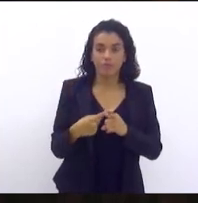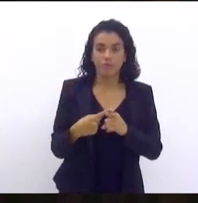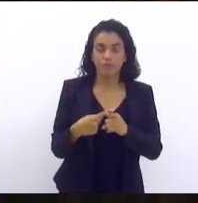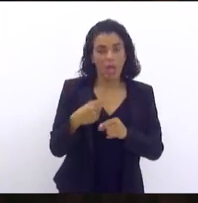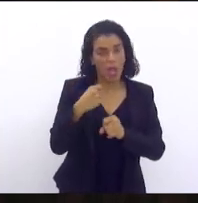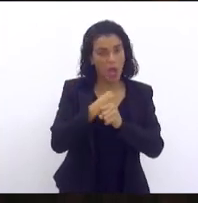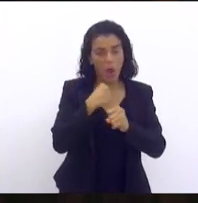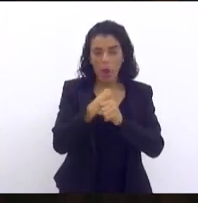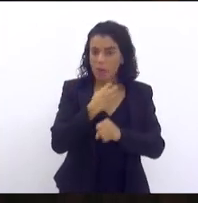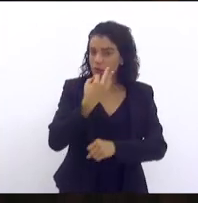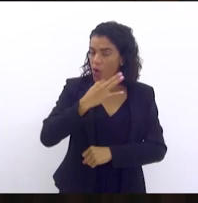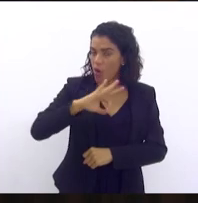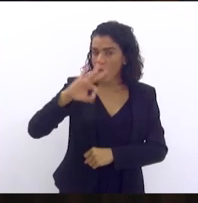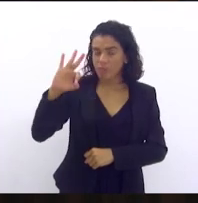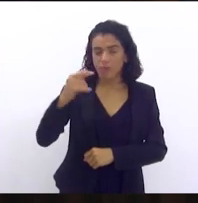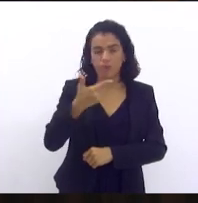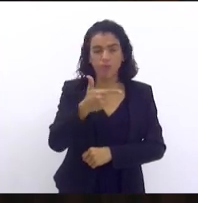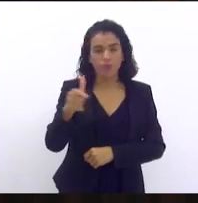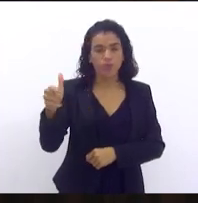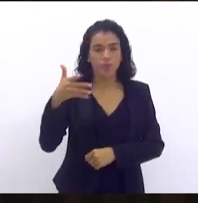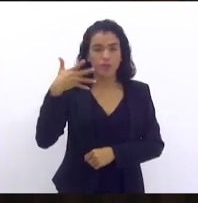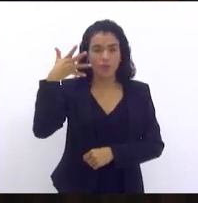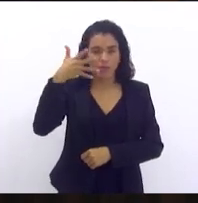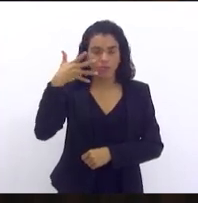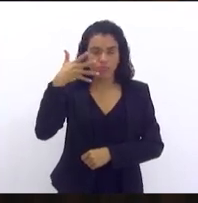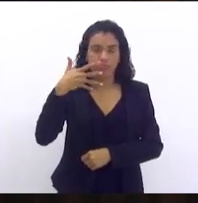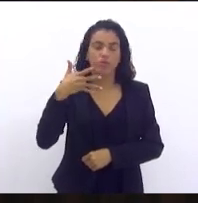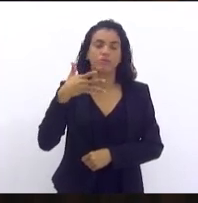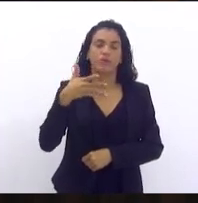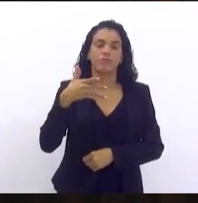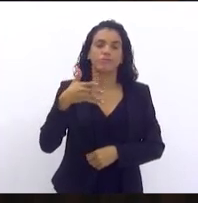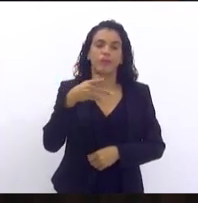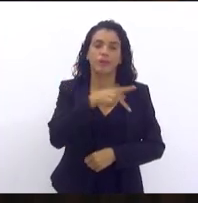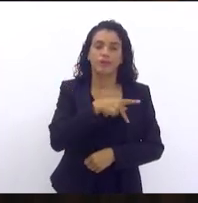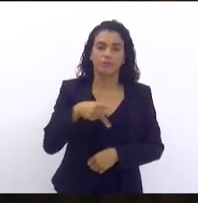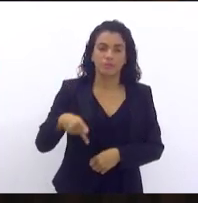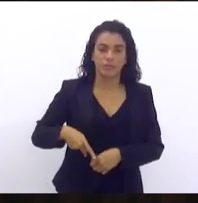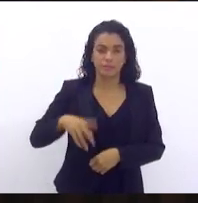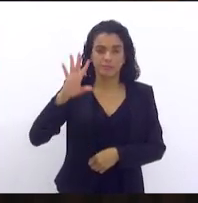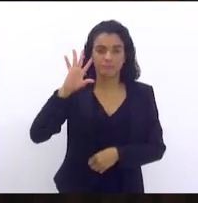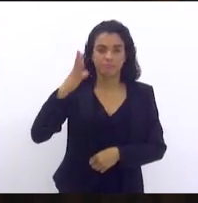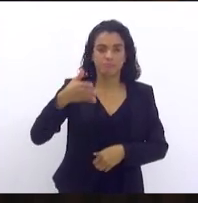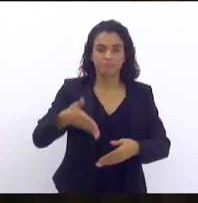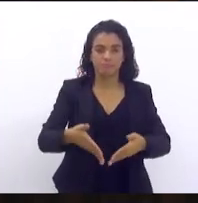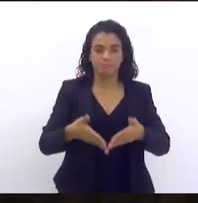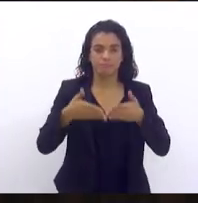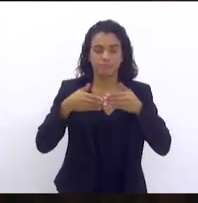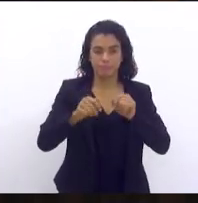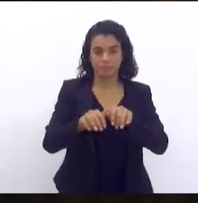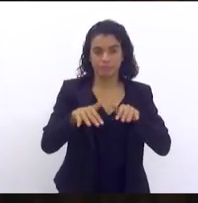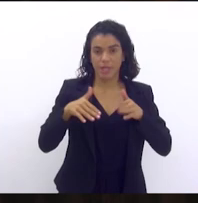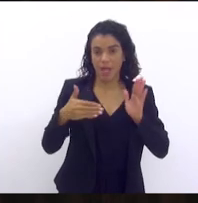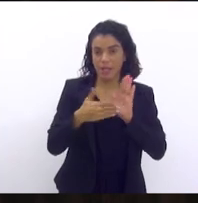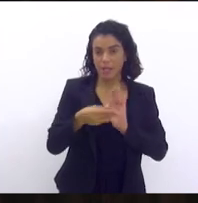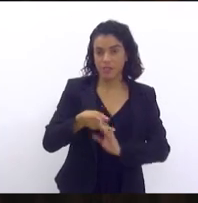muito boa. Não vendo mais orador escrito, a presidência suspende a